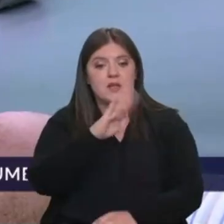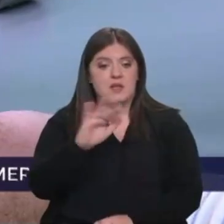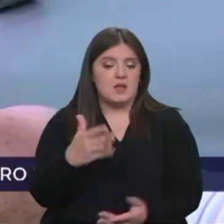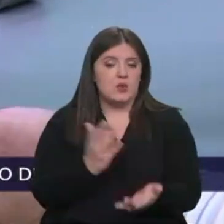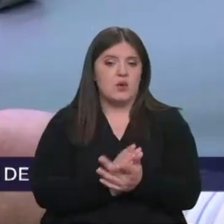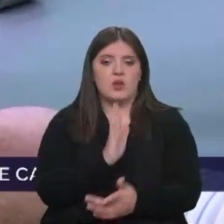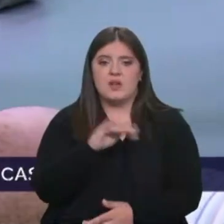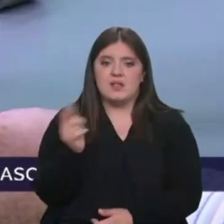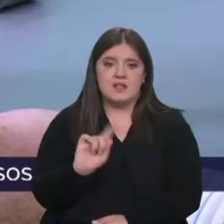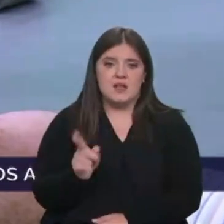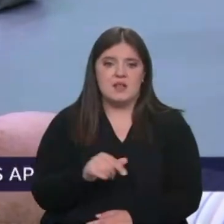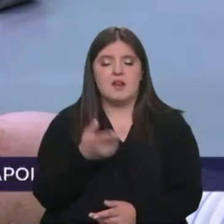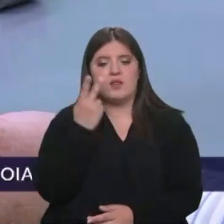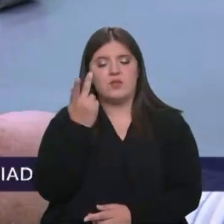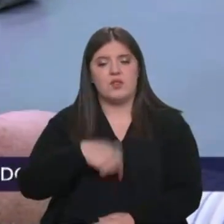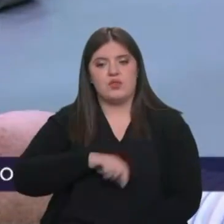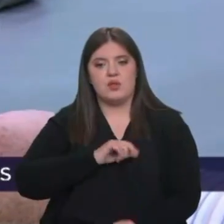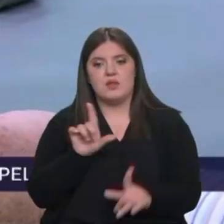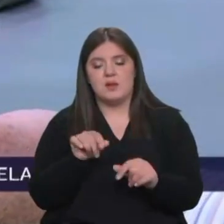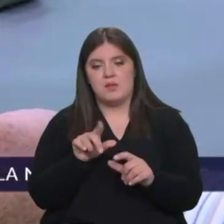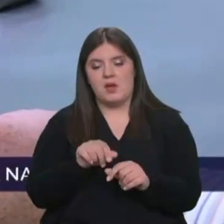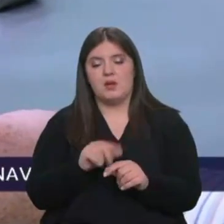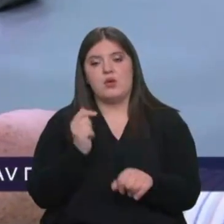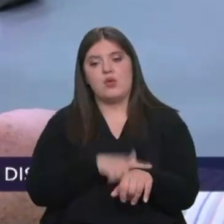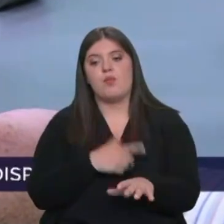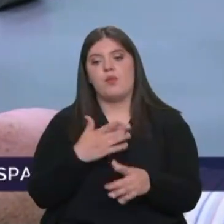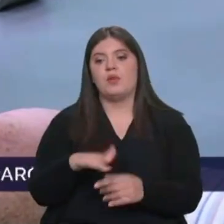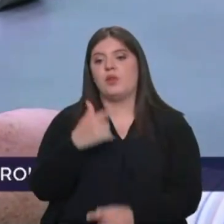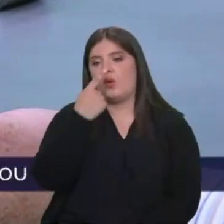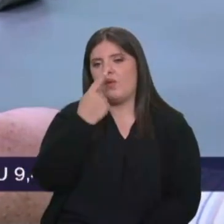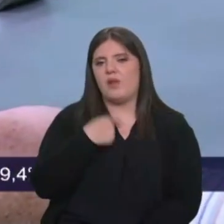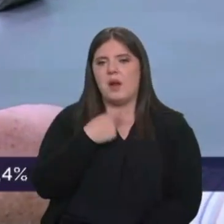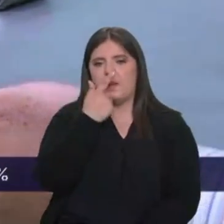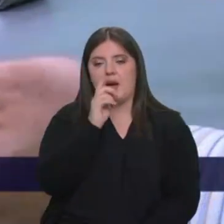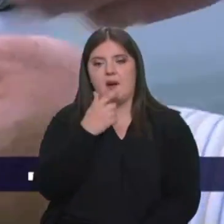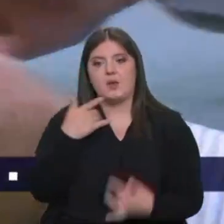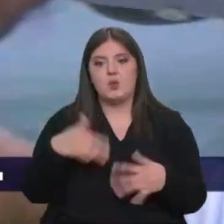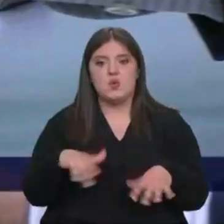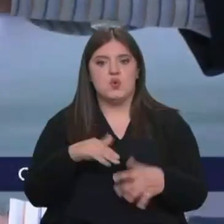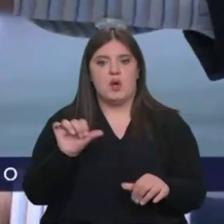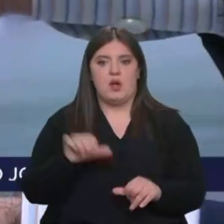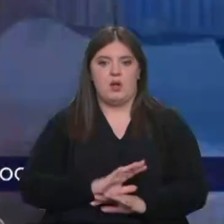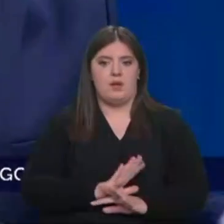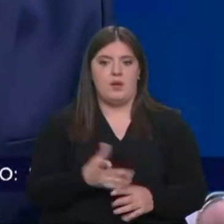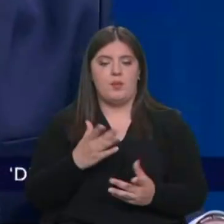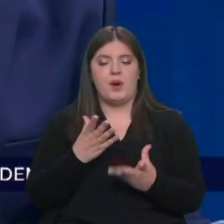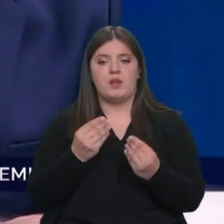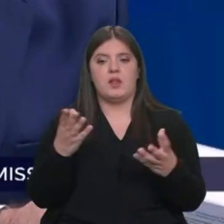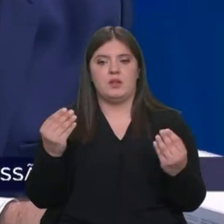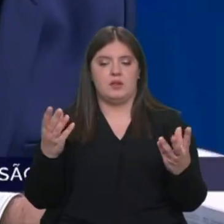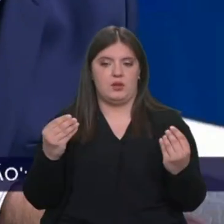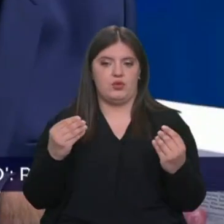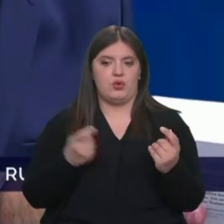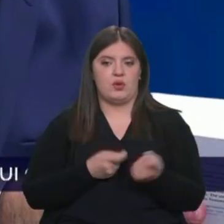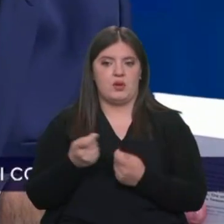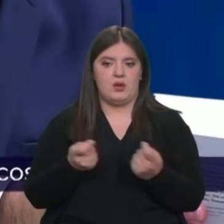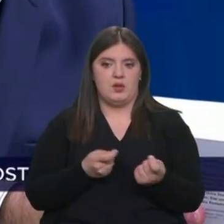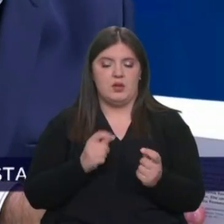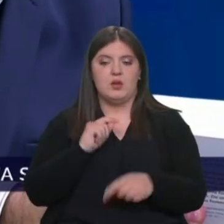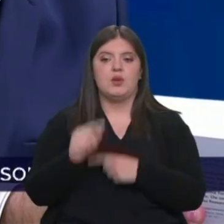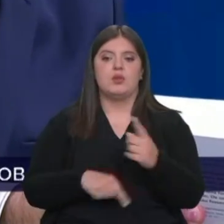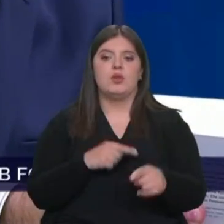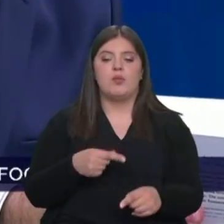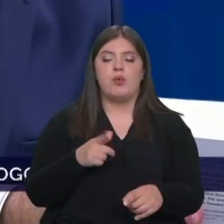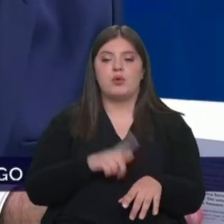ciência, é também nas nossas vidas. E numa altura em que o erro parece que é um demónio para tantas e tantas organizações. Depois, em